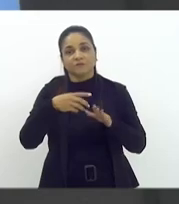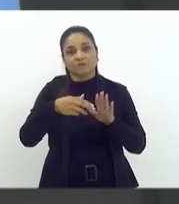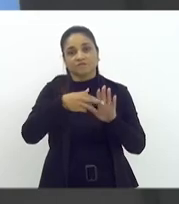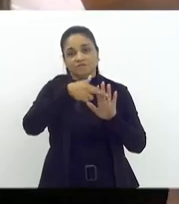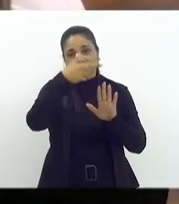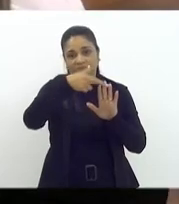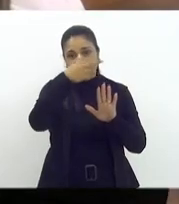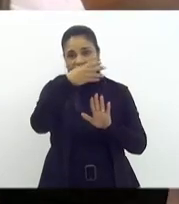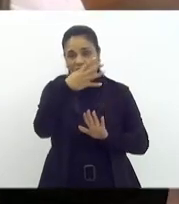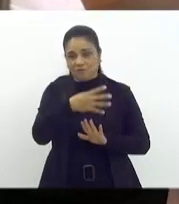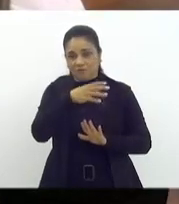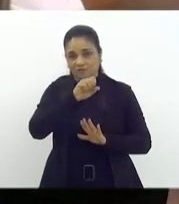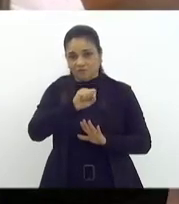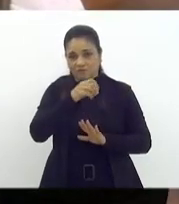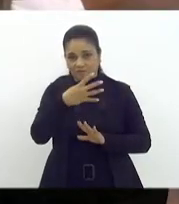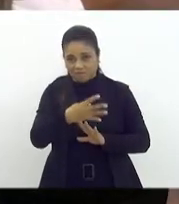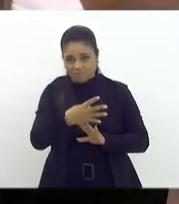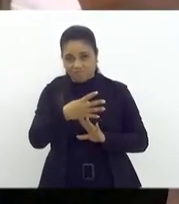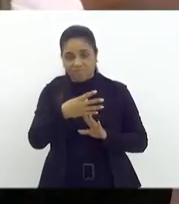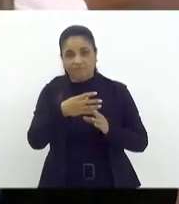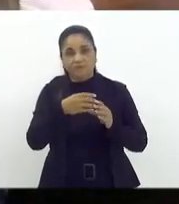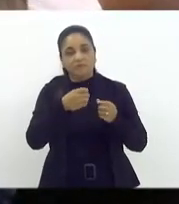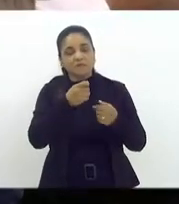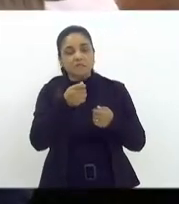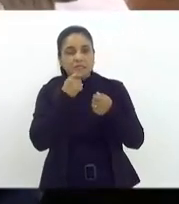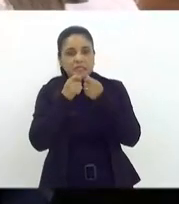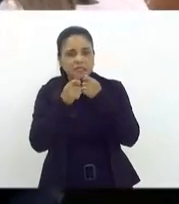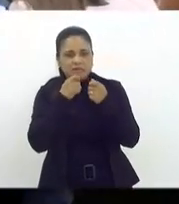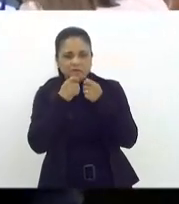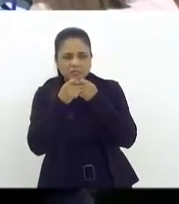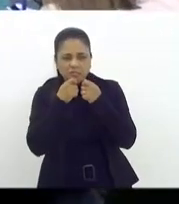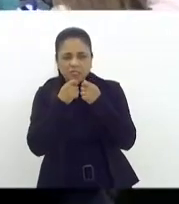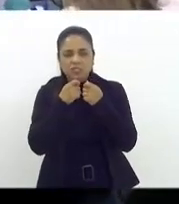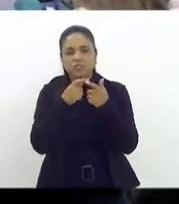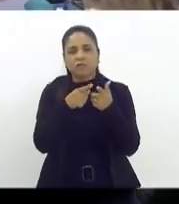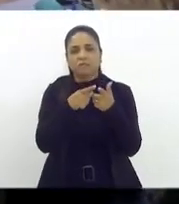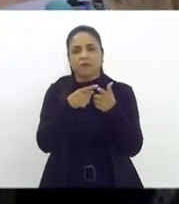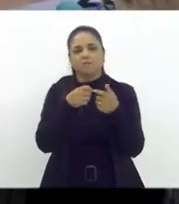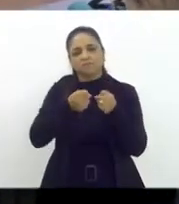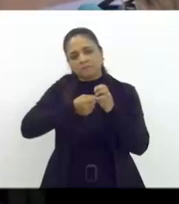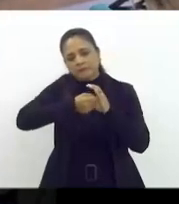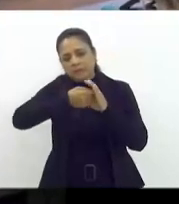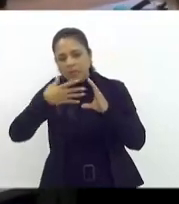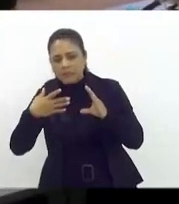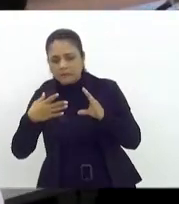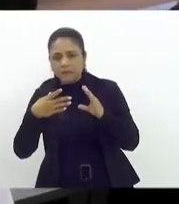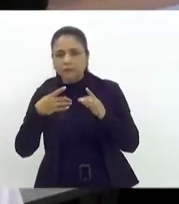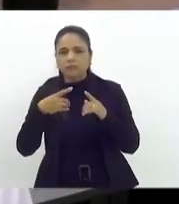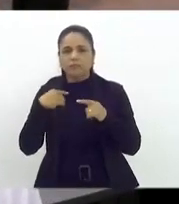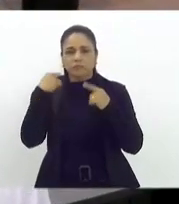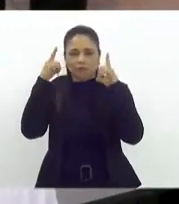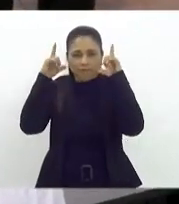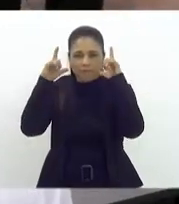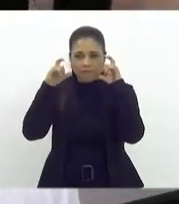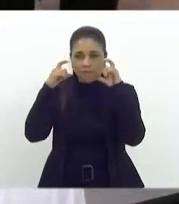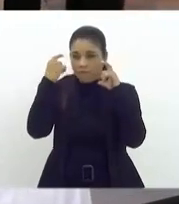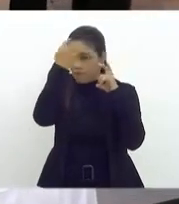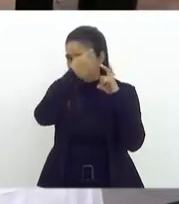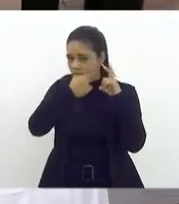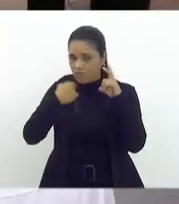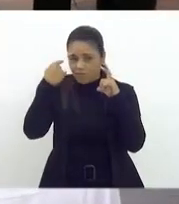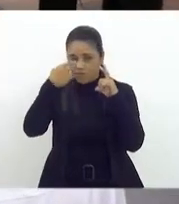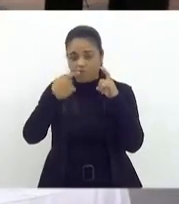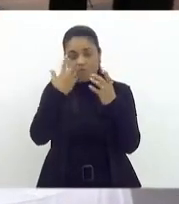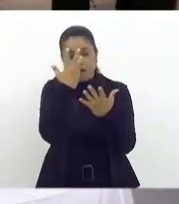desde a entrevista para ter a descrição da Testemunha ou da vítima sobre a pessoa suspeita tem que